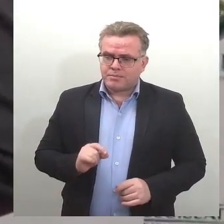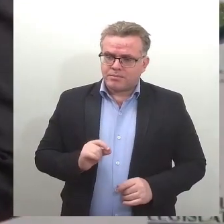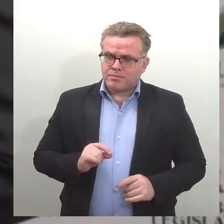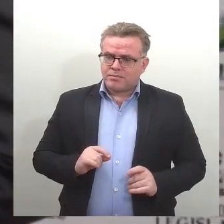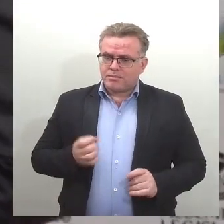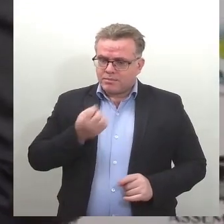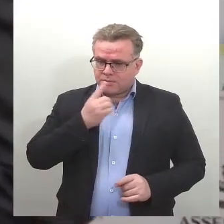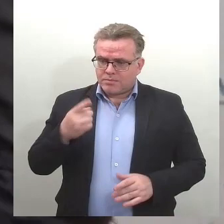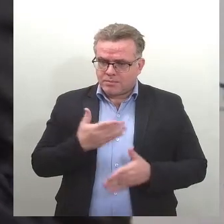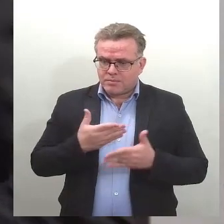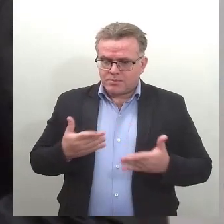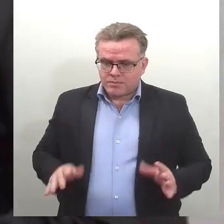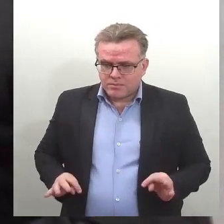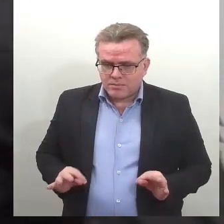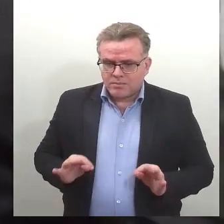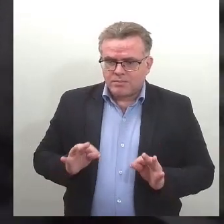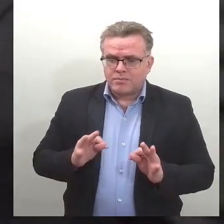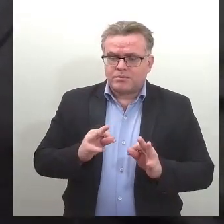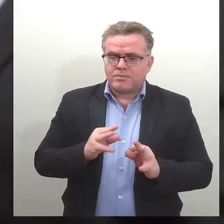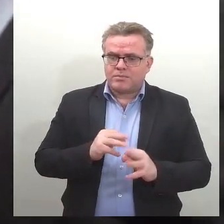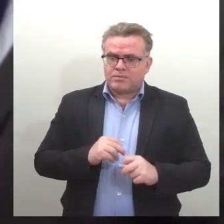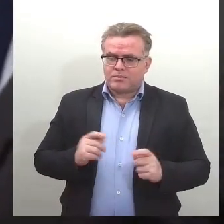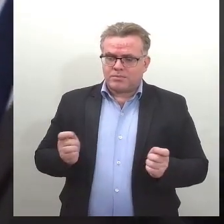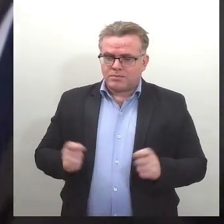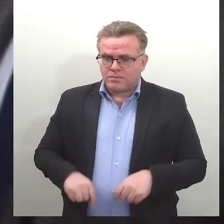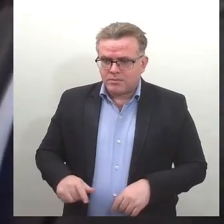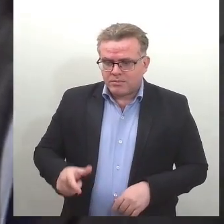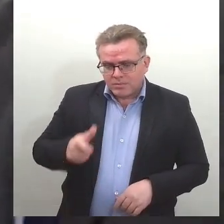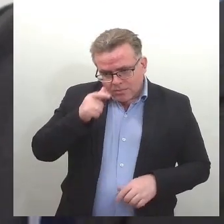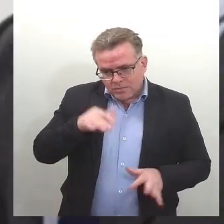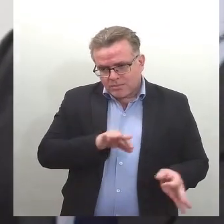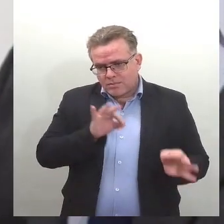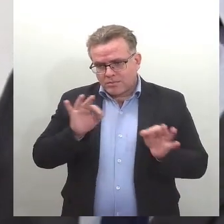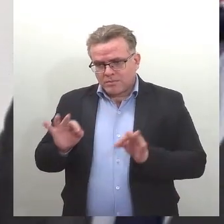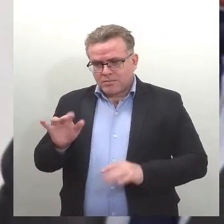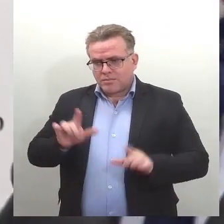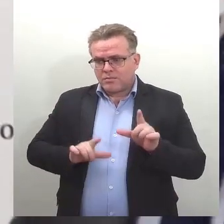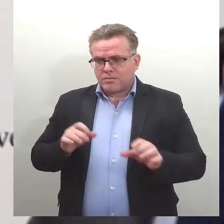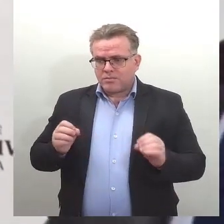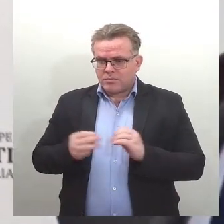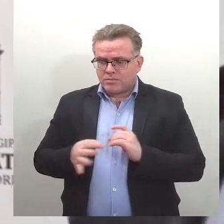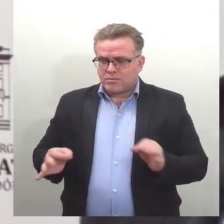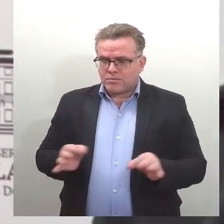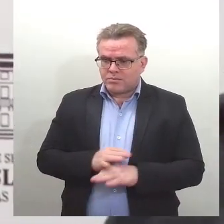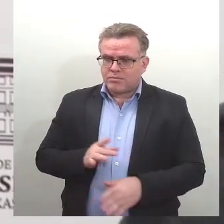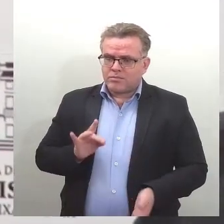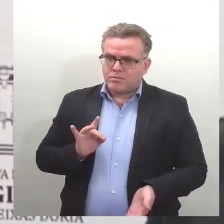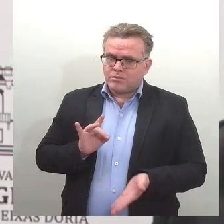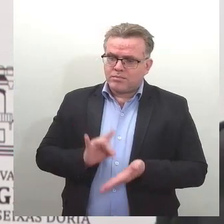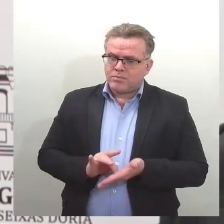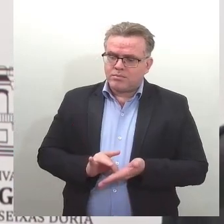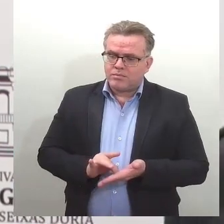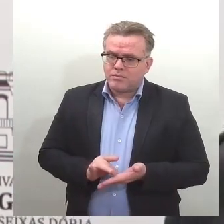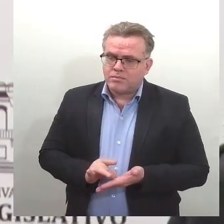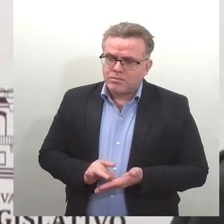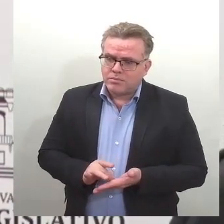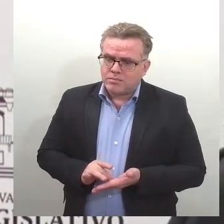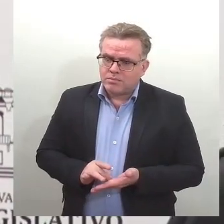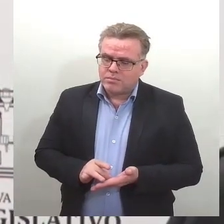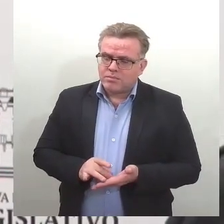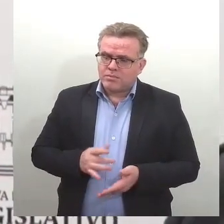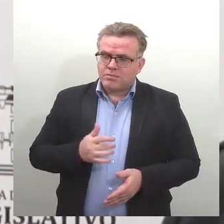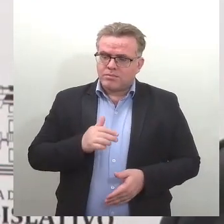e todos os telespectadores da TV Alese. Sim, realmente, né, desde o dia 29, né, que as professoras